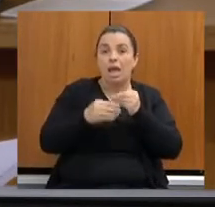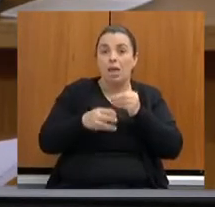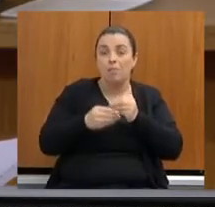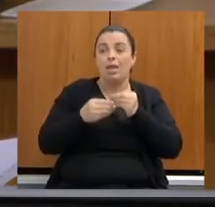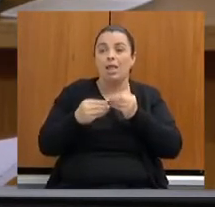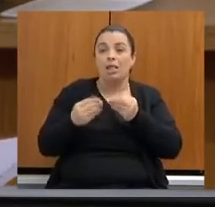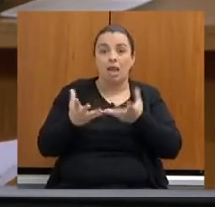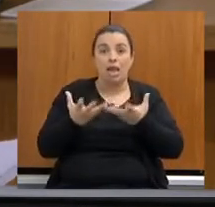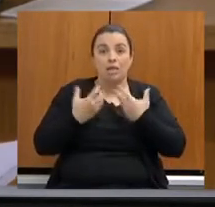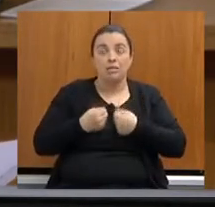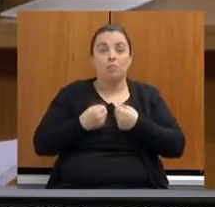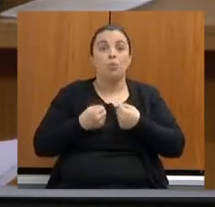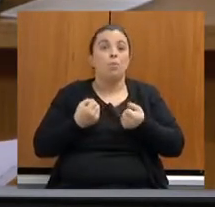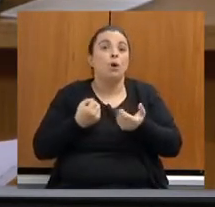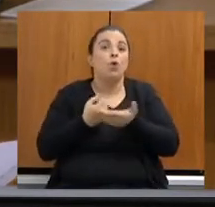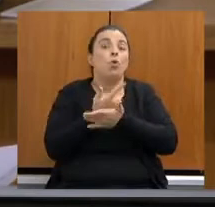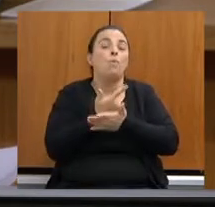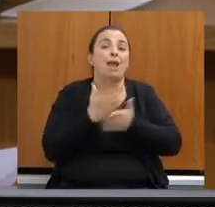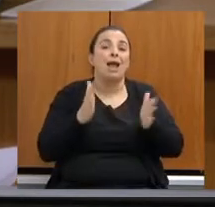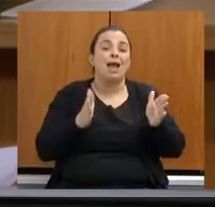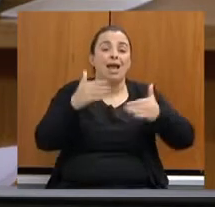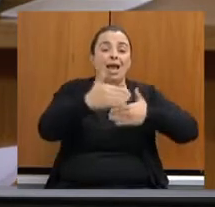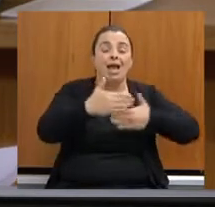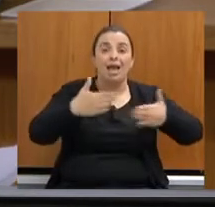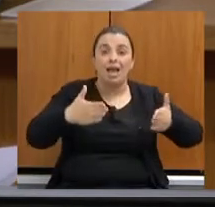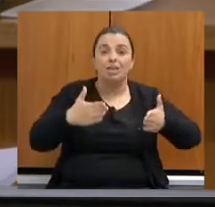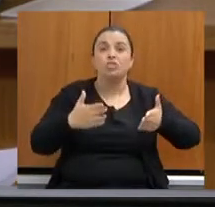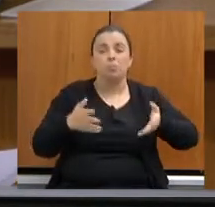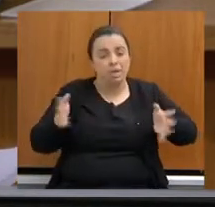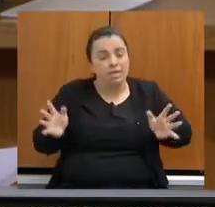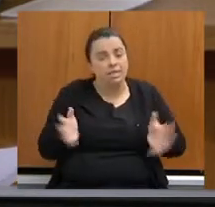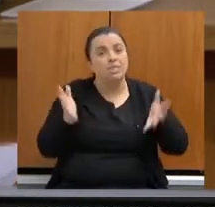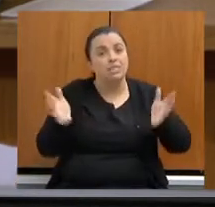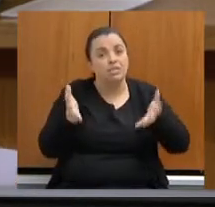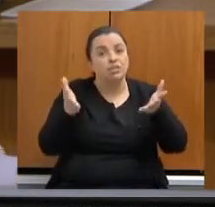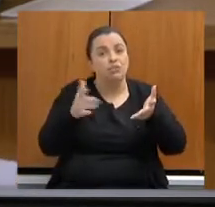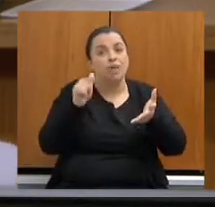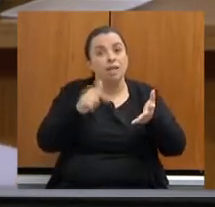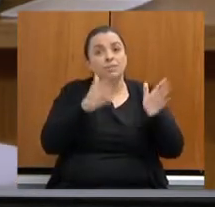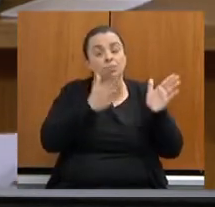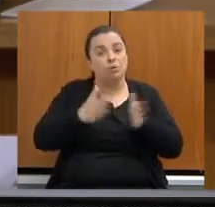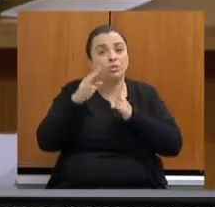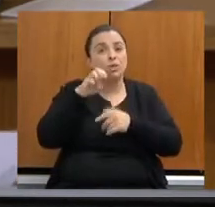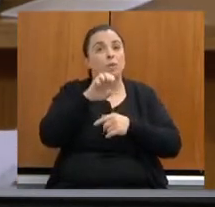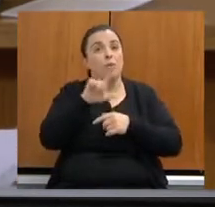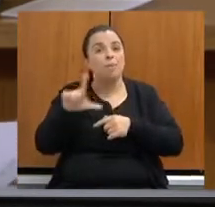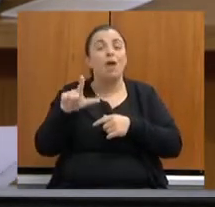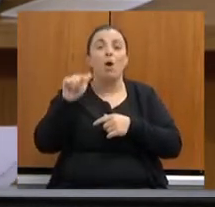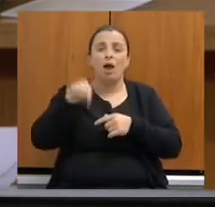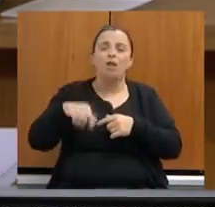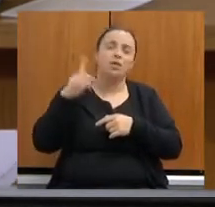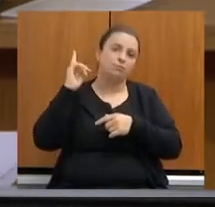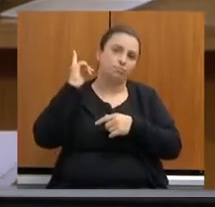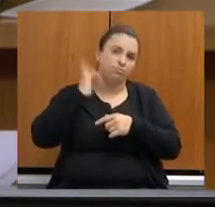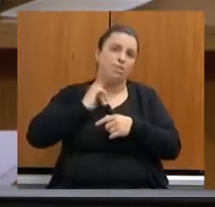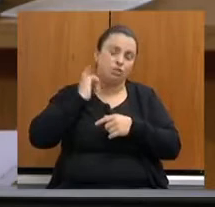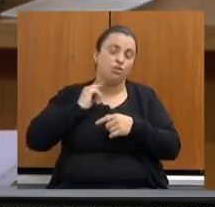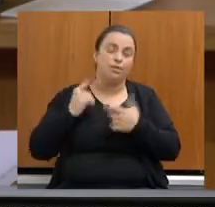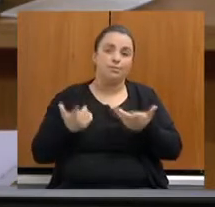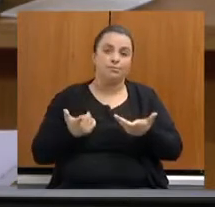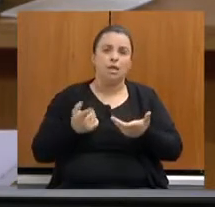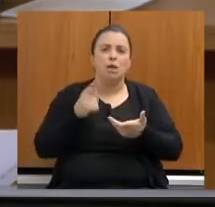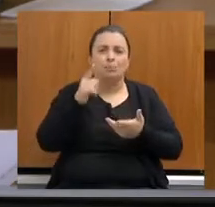compra de caixas para poder incentivar e isso no nosso estado é só pa e em 2020